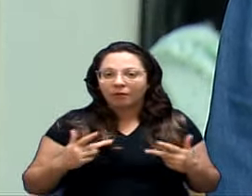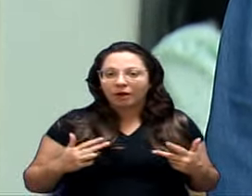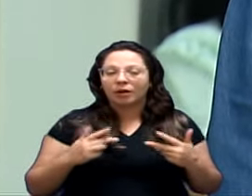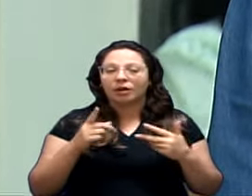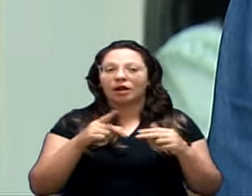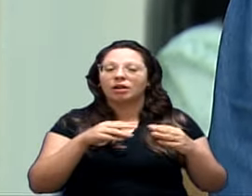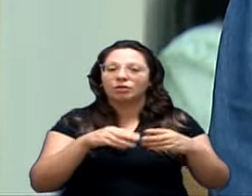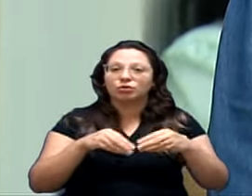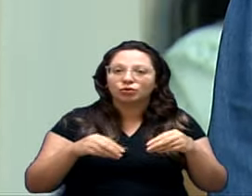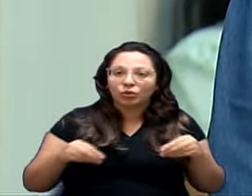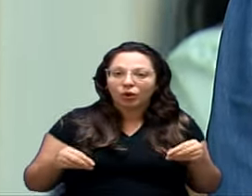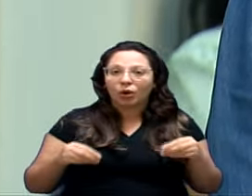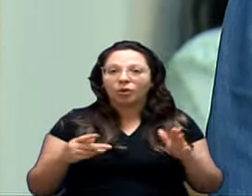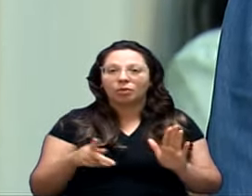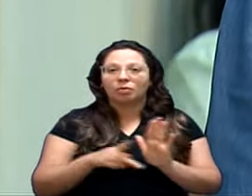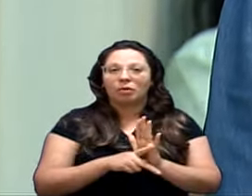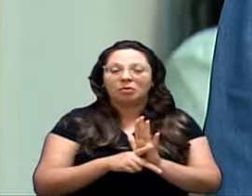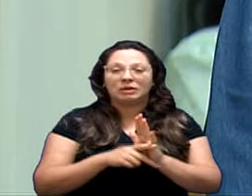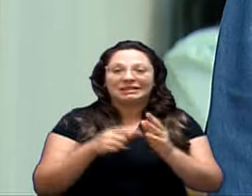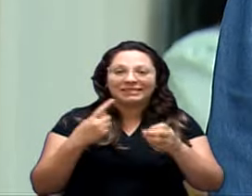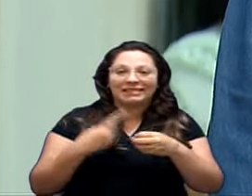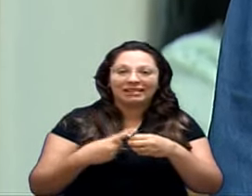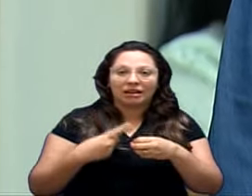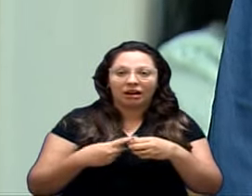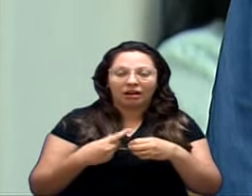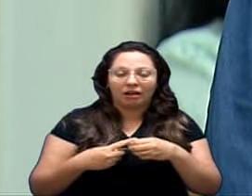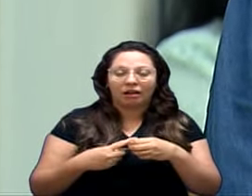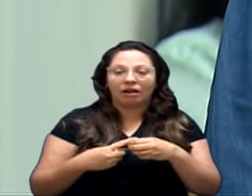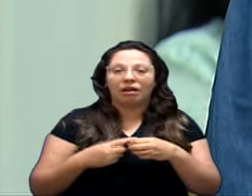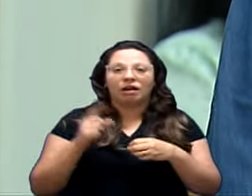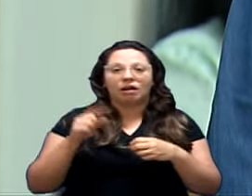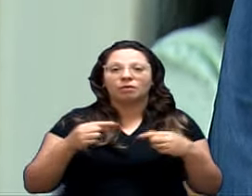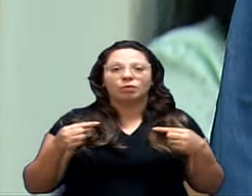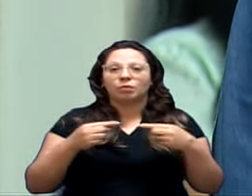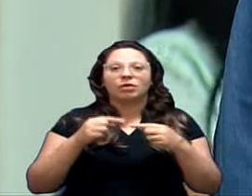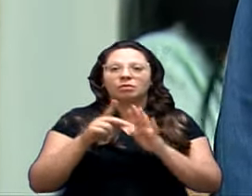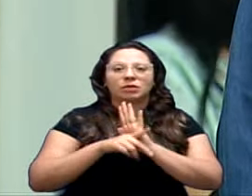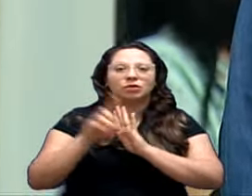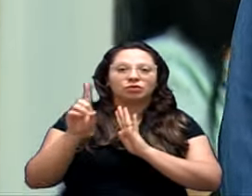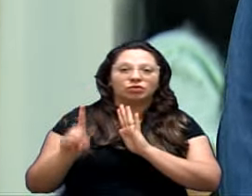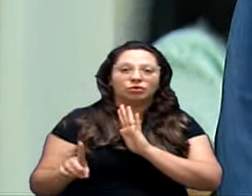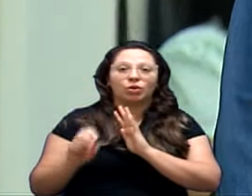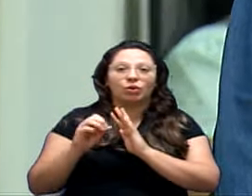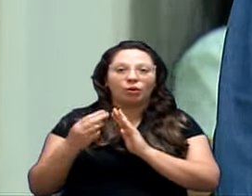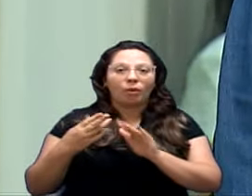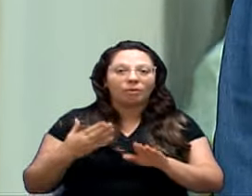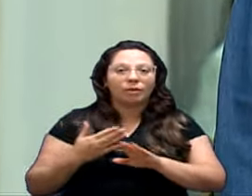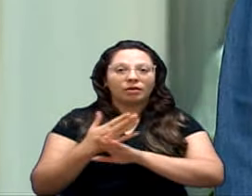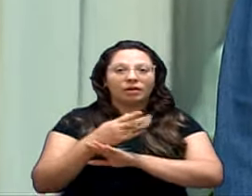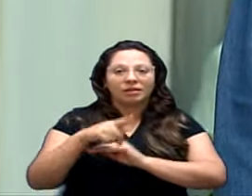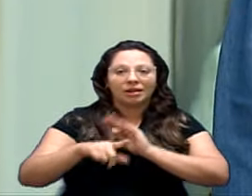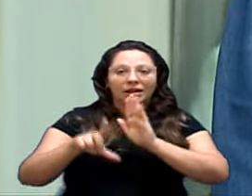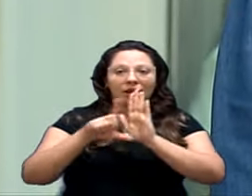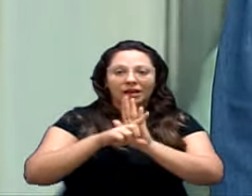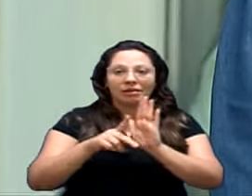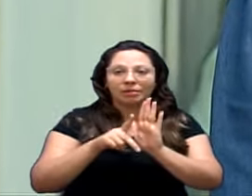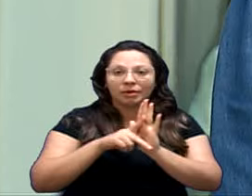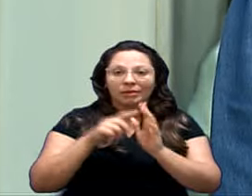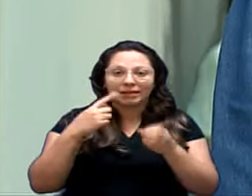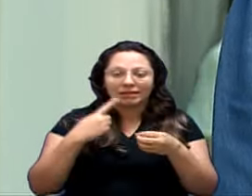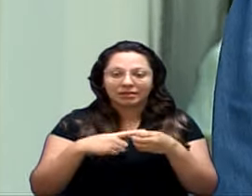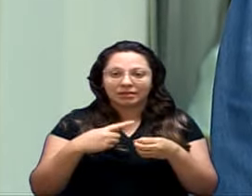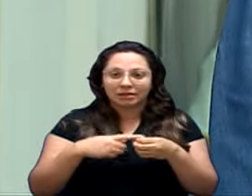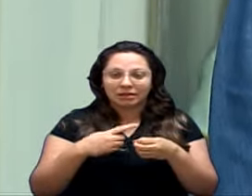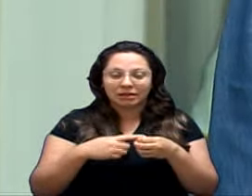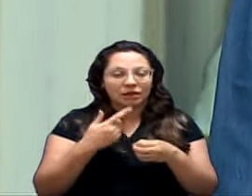do solo para fins urbanos em zonas urbanas assim definida pelo plano diretor ou aprovada por lei municipal e da outras